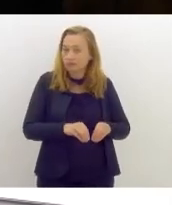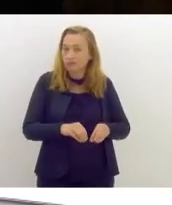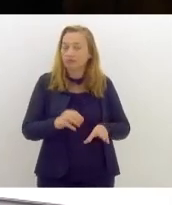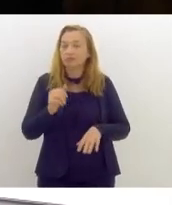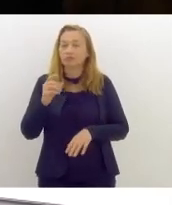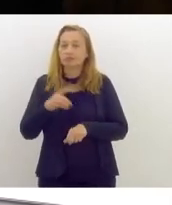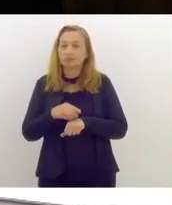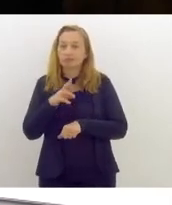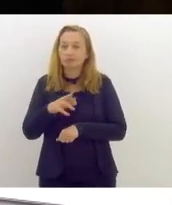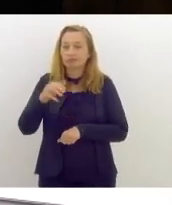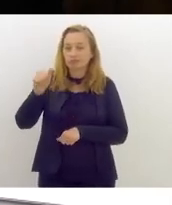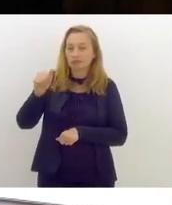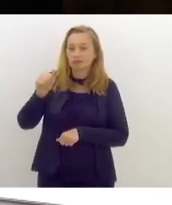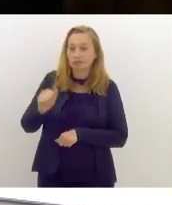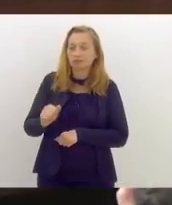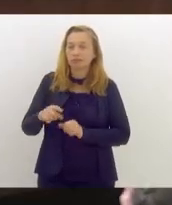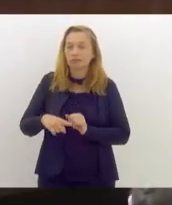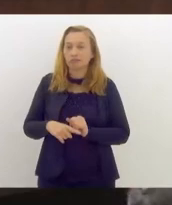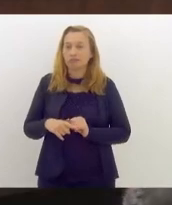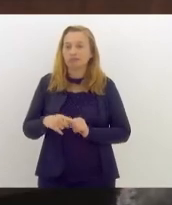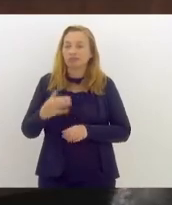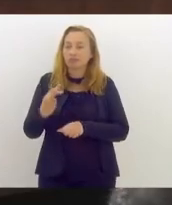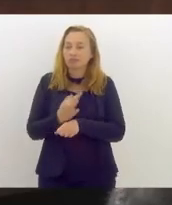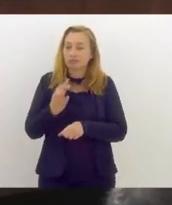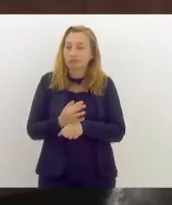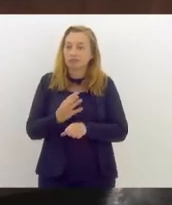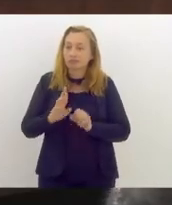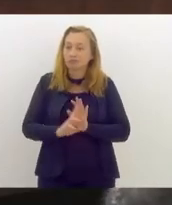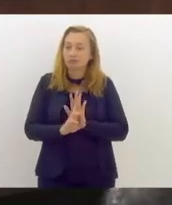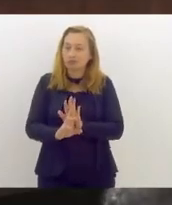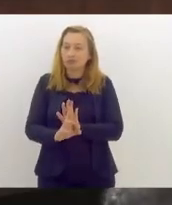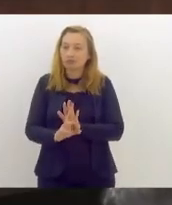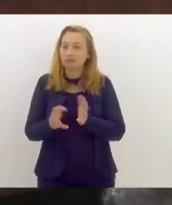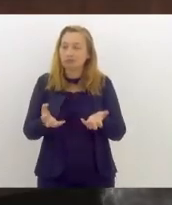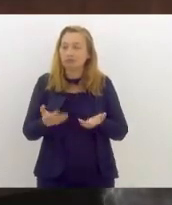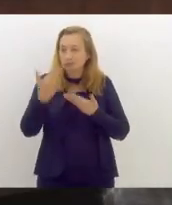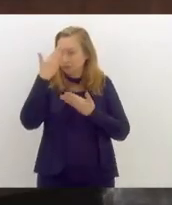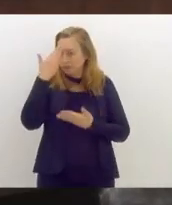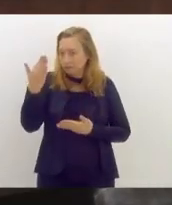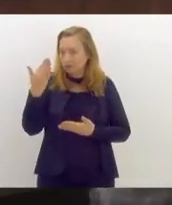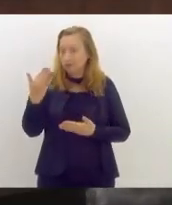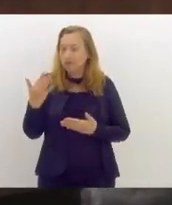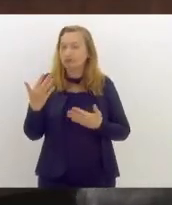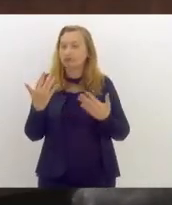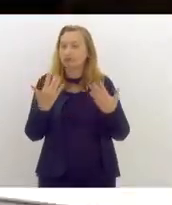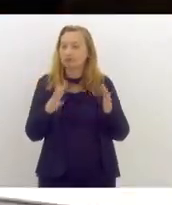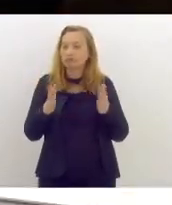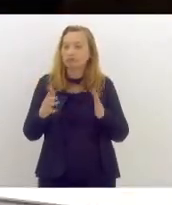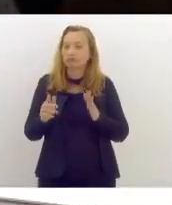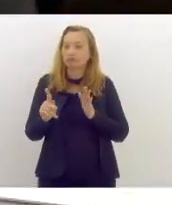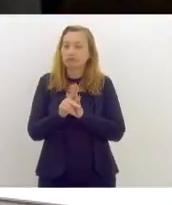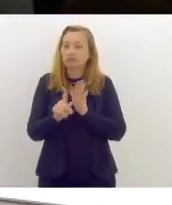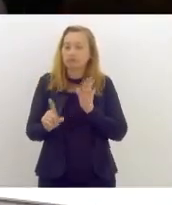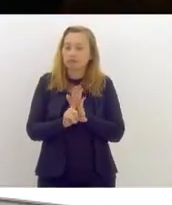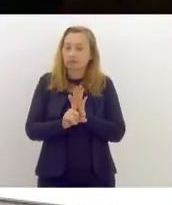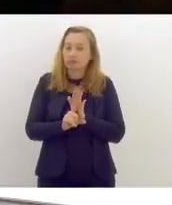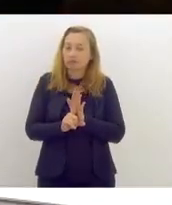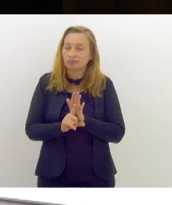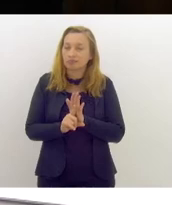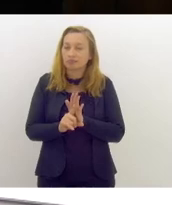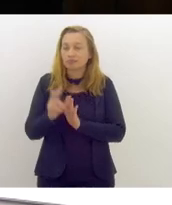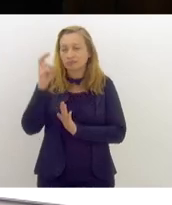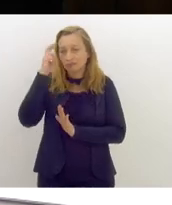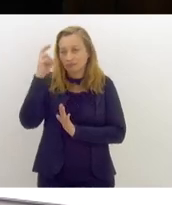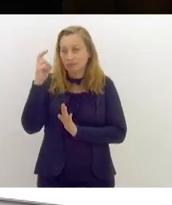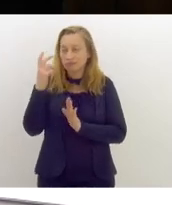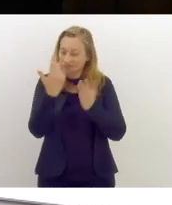na Basília é o símbolo dessa resistência e eu quero agradecer a parceria intelectual no projeto de lei e lhe fazer